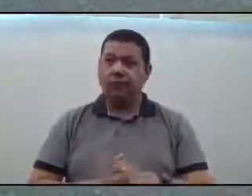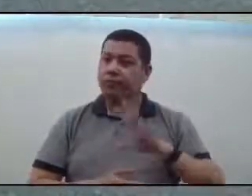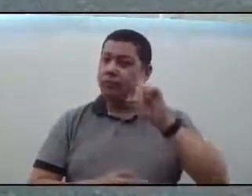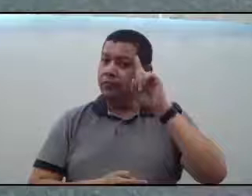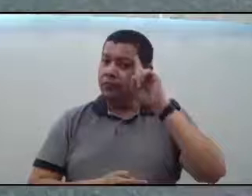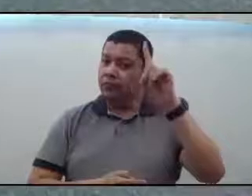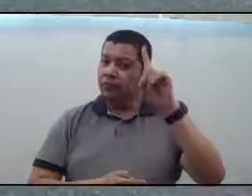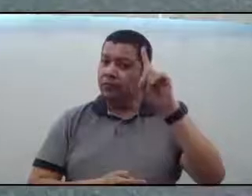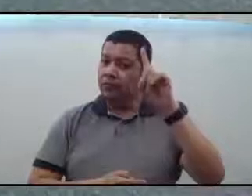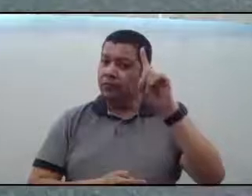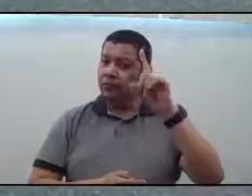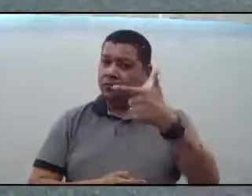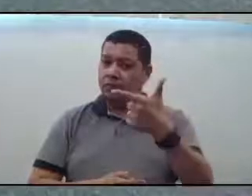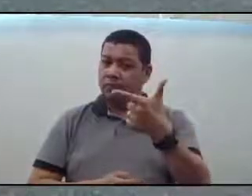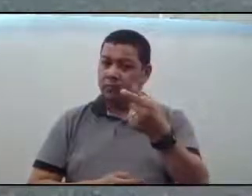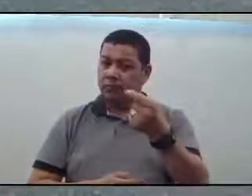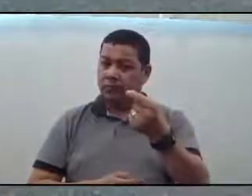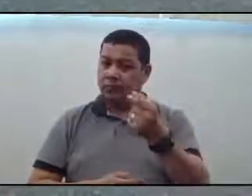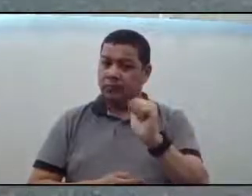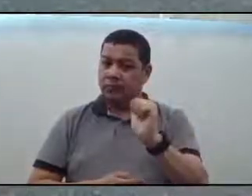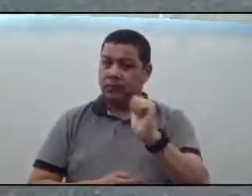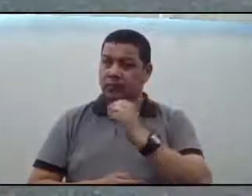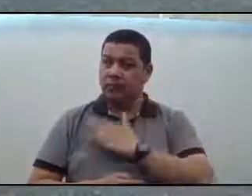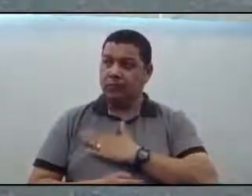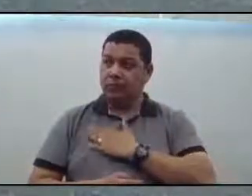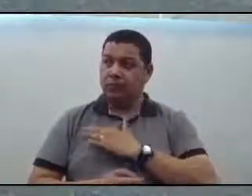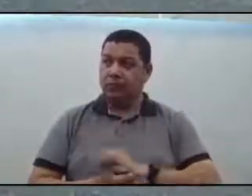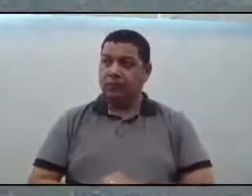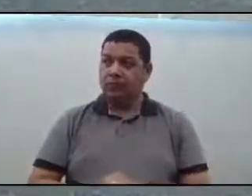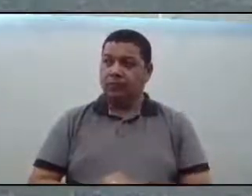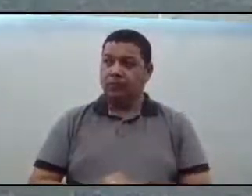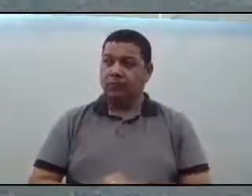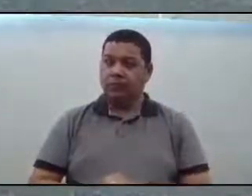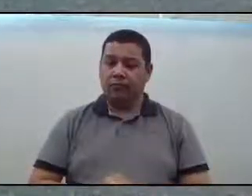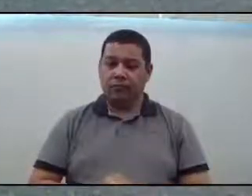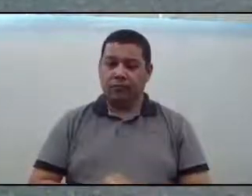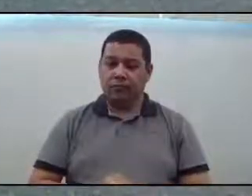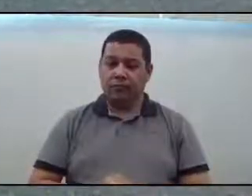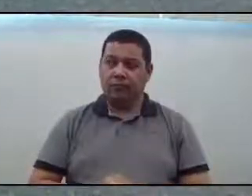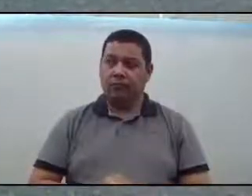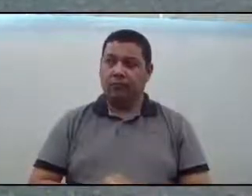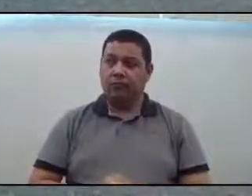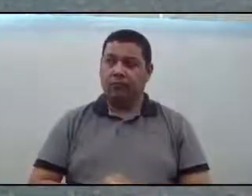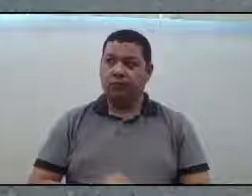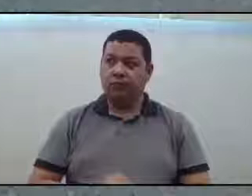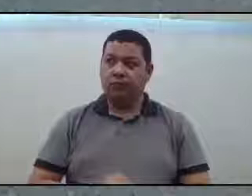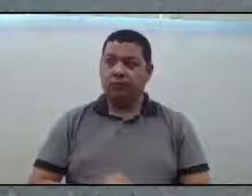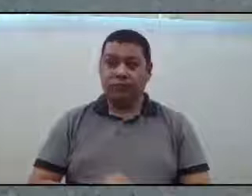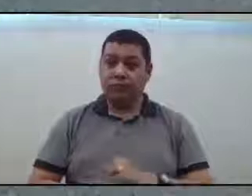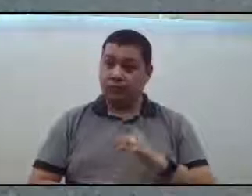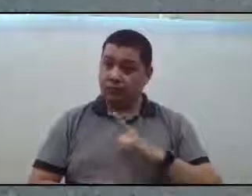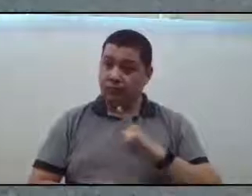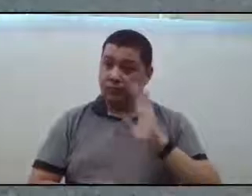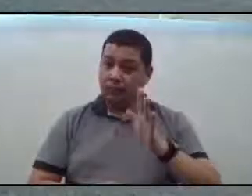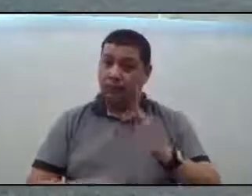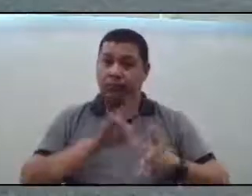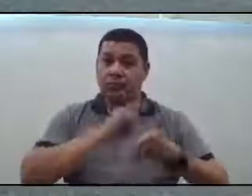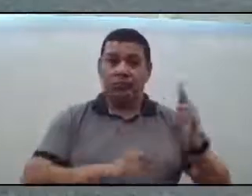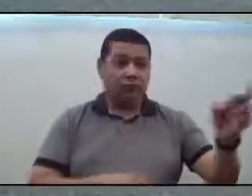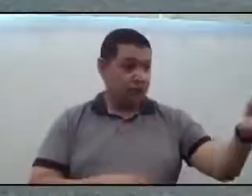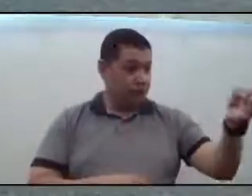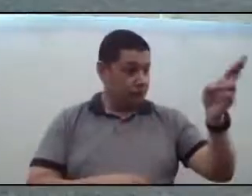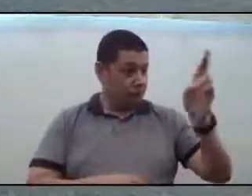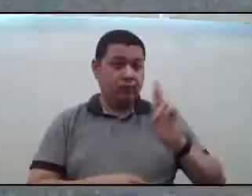20 de agosto, dia 22 de 2021, nós obtemos a resposta do gabinete